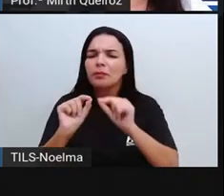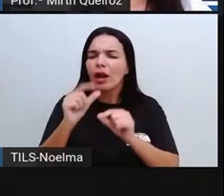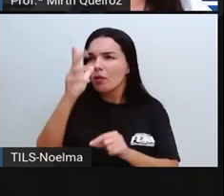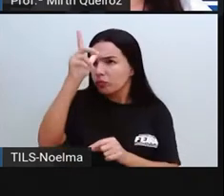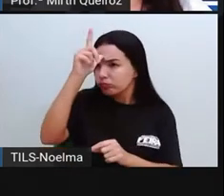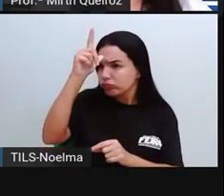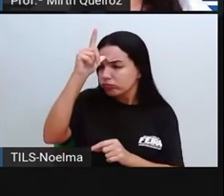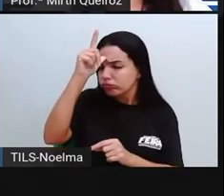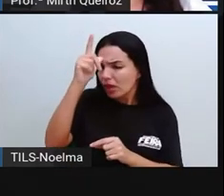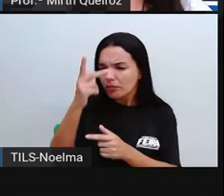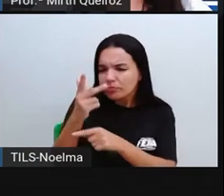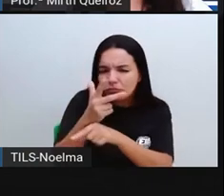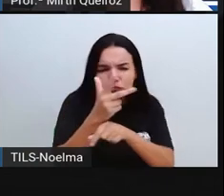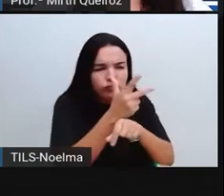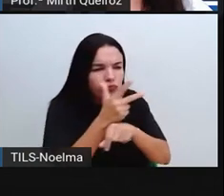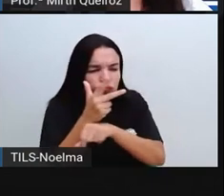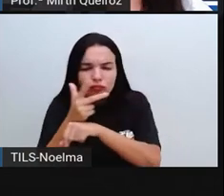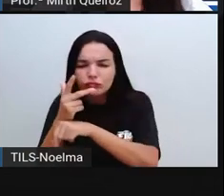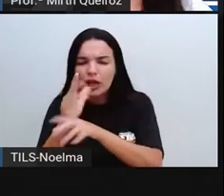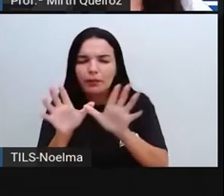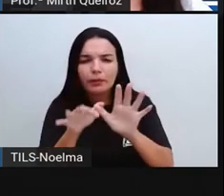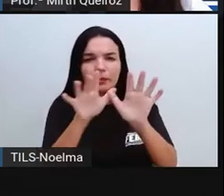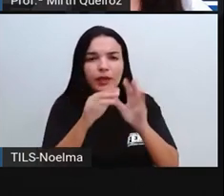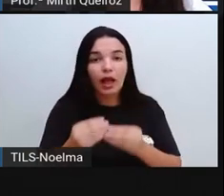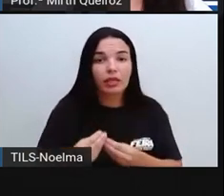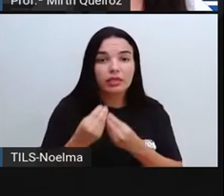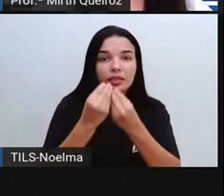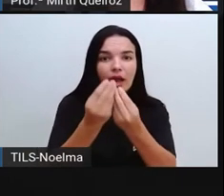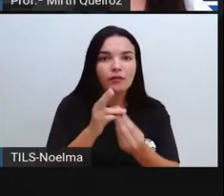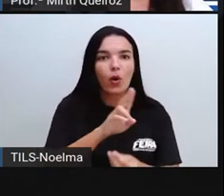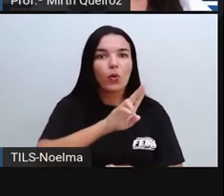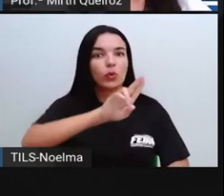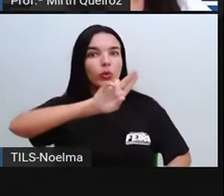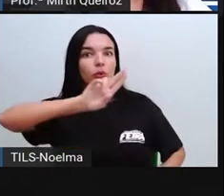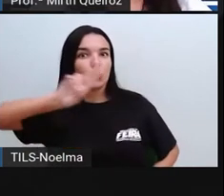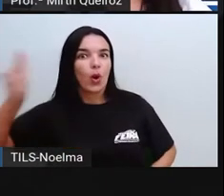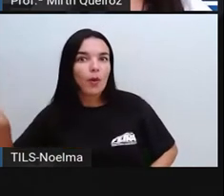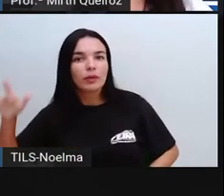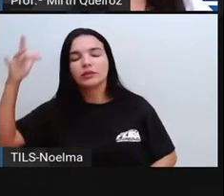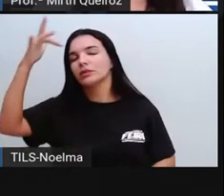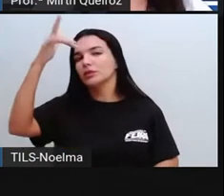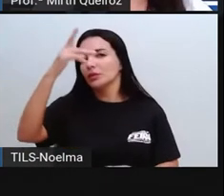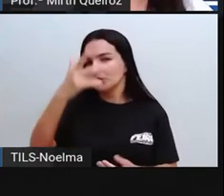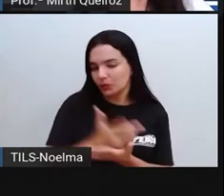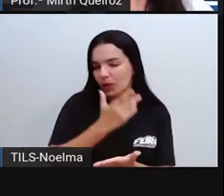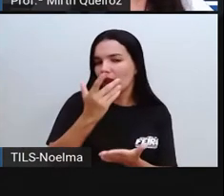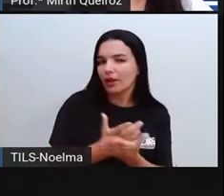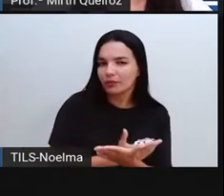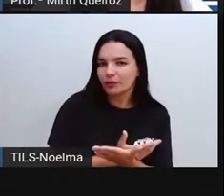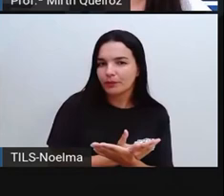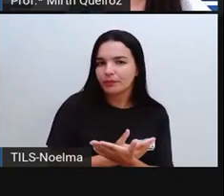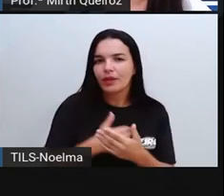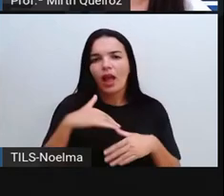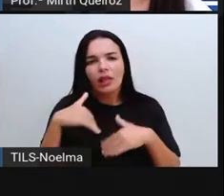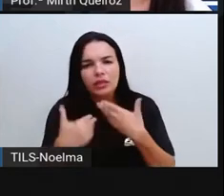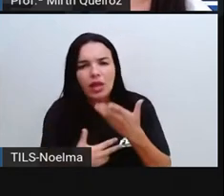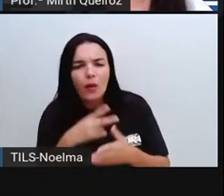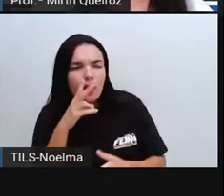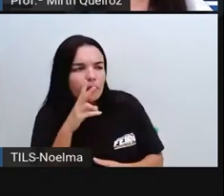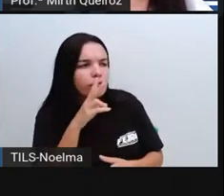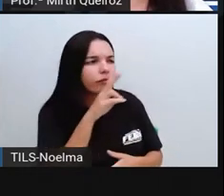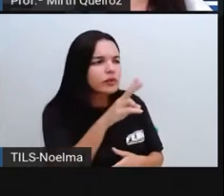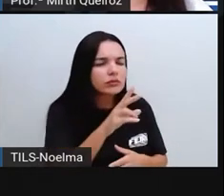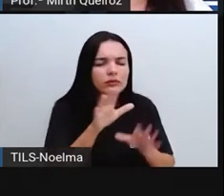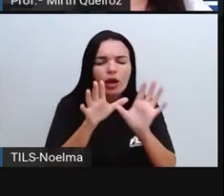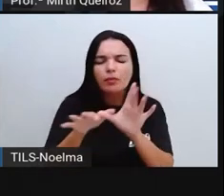depois dava a uma delas o nome da heroína do livro. Gostei. Não muito, mas gostei. E aí passei a olhar